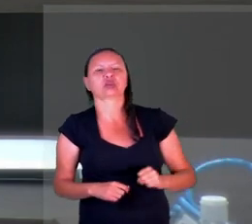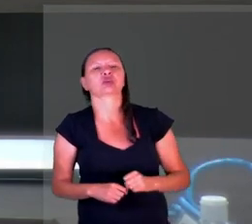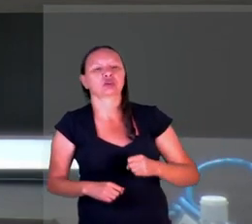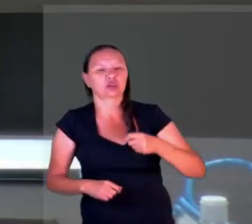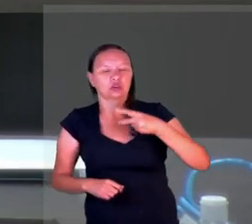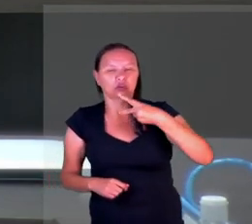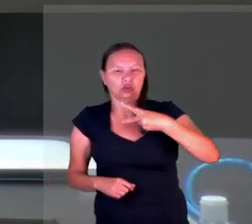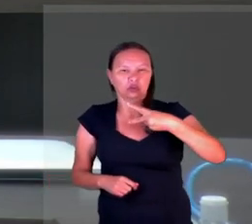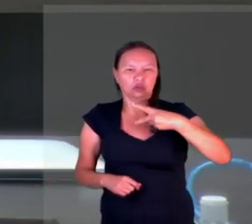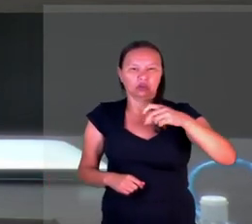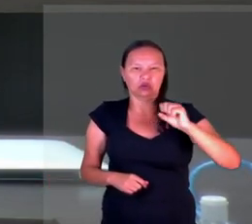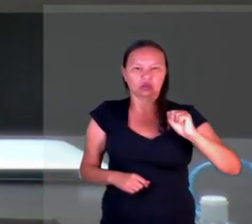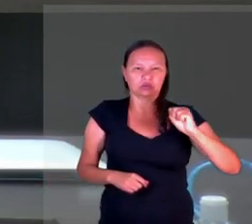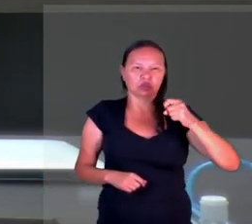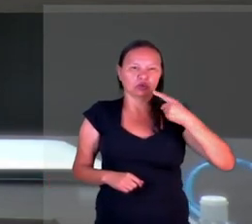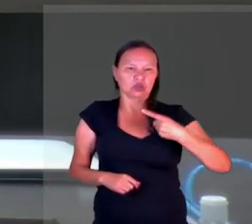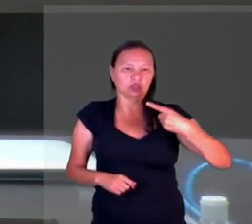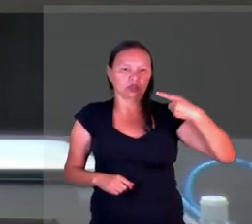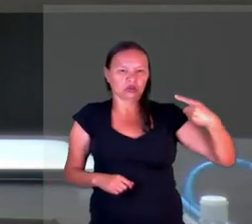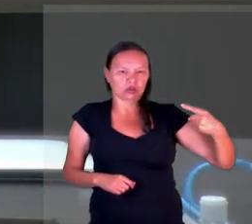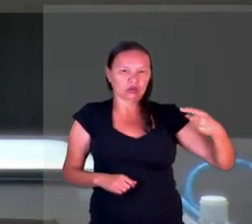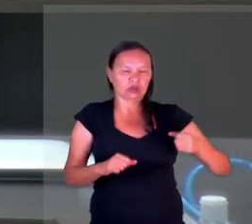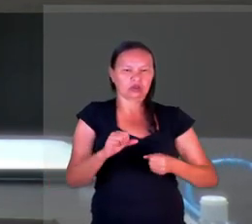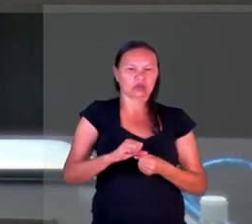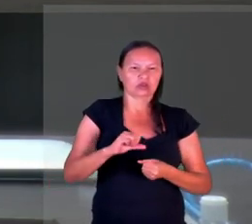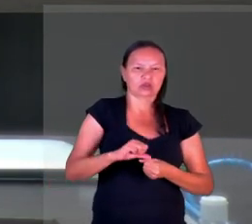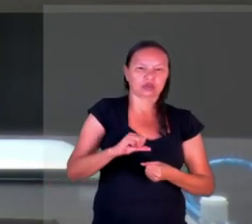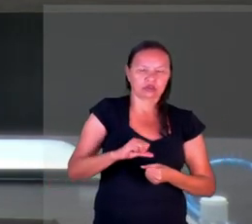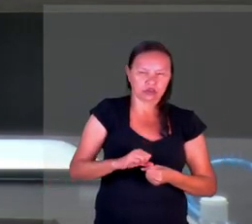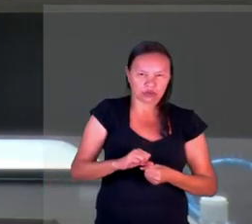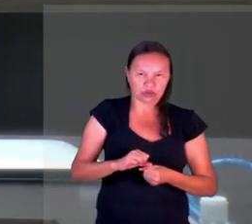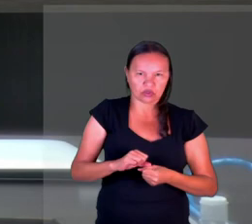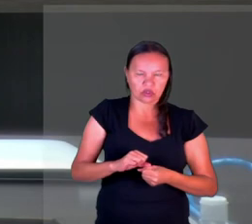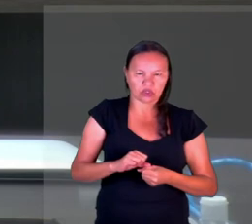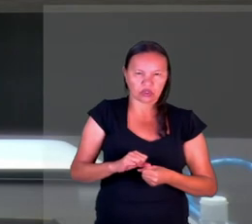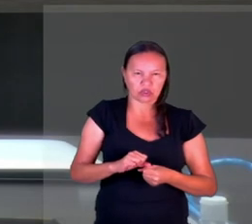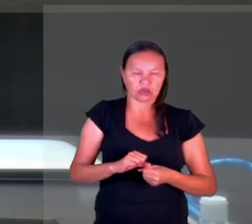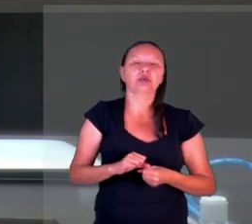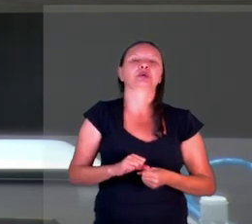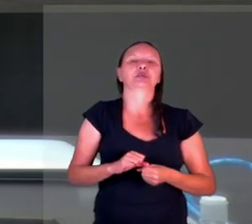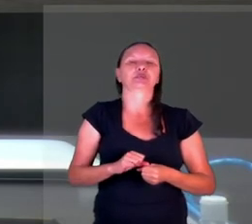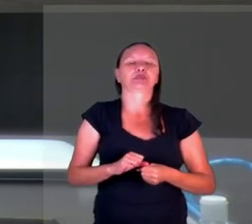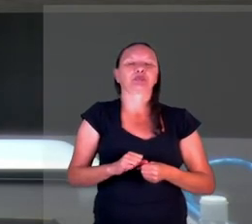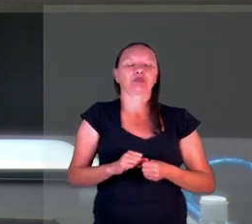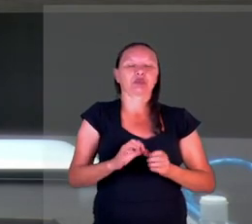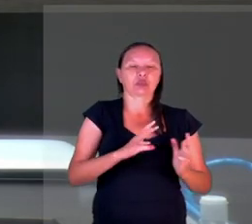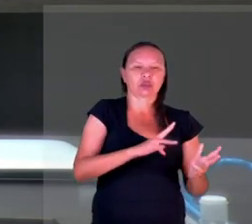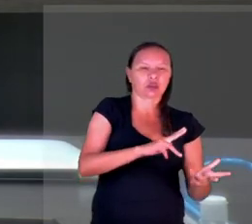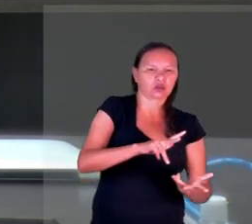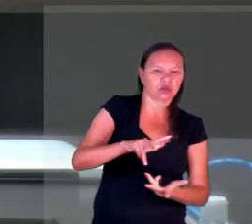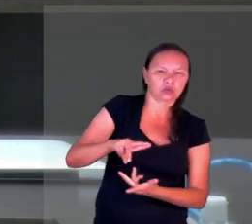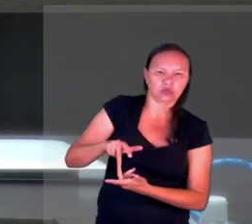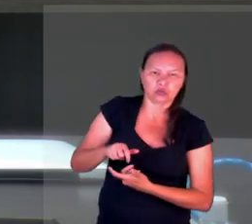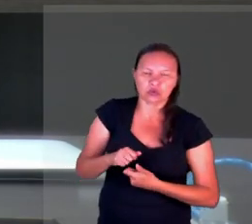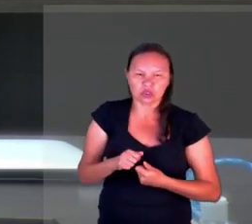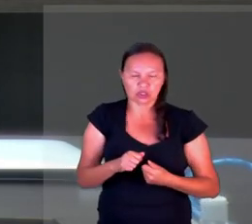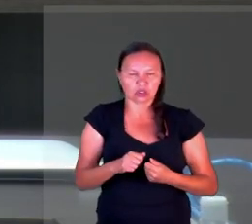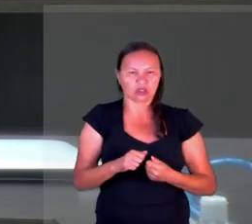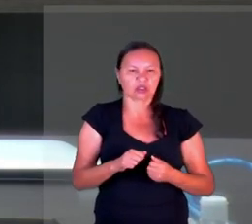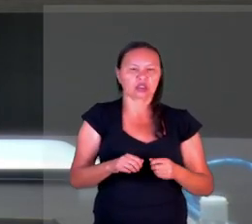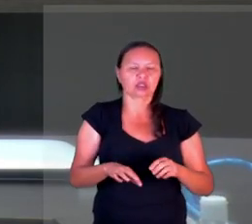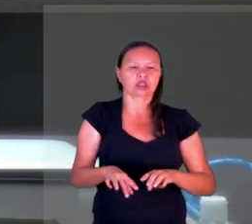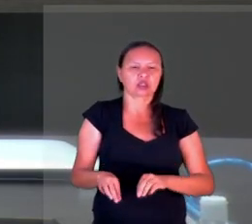eles foram feitos eh elaborados por 40 expertos no mundo inteiro sobre obrigações extraterritoriais